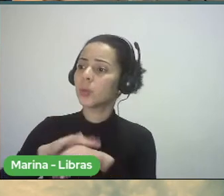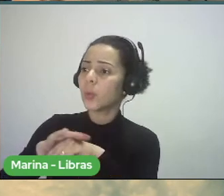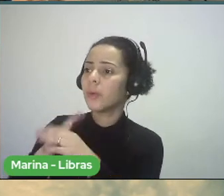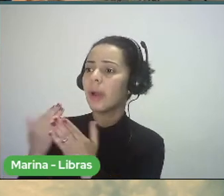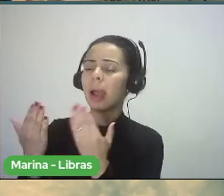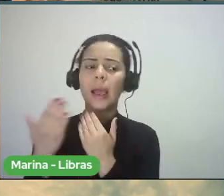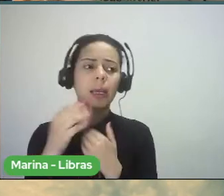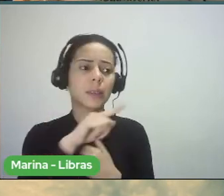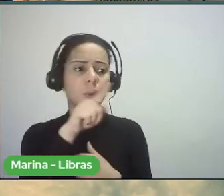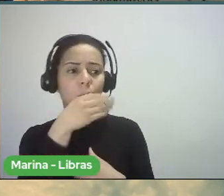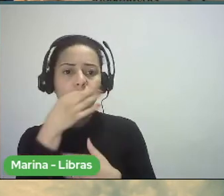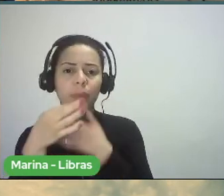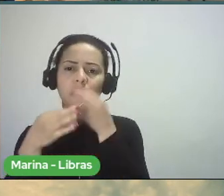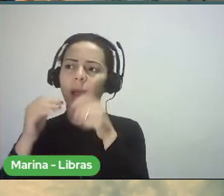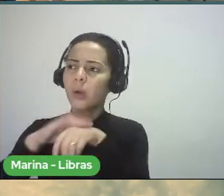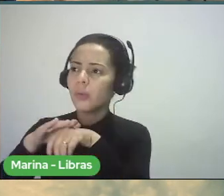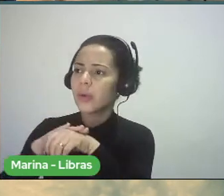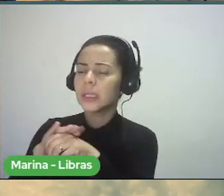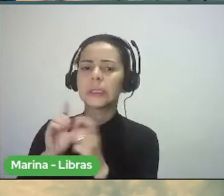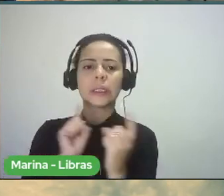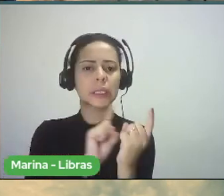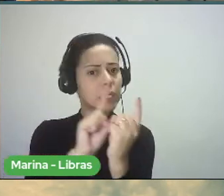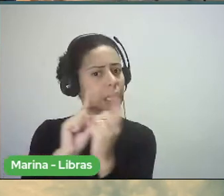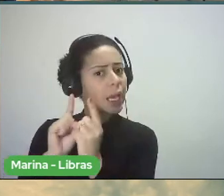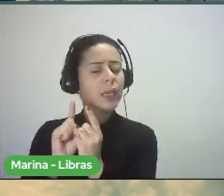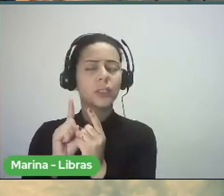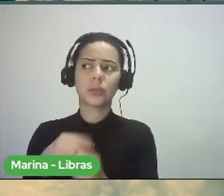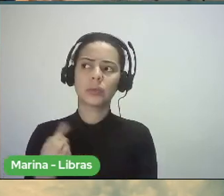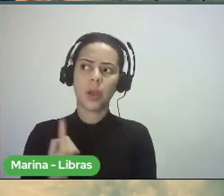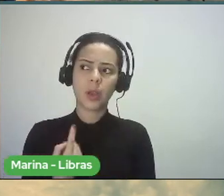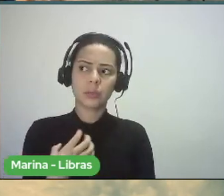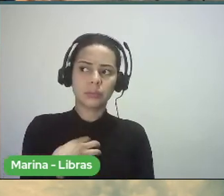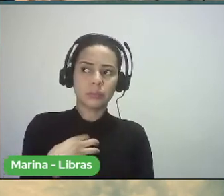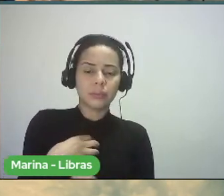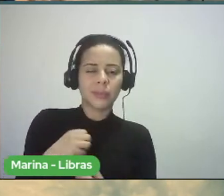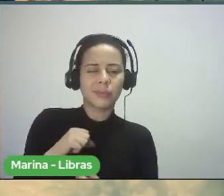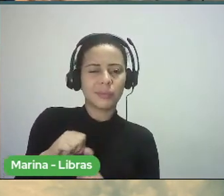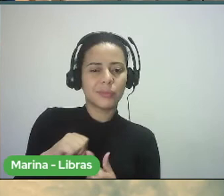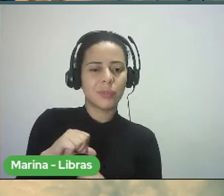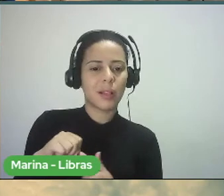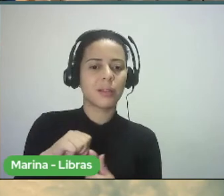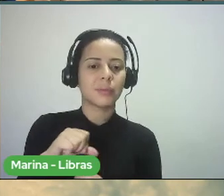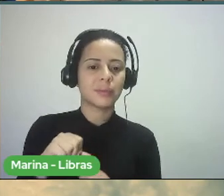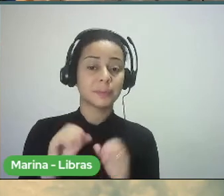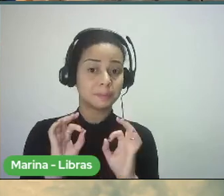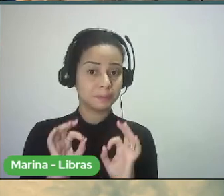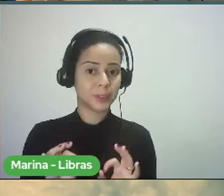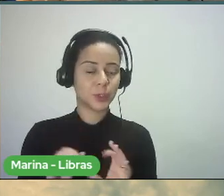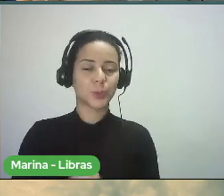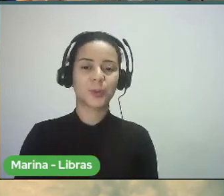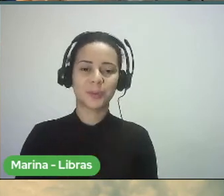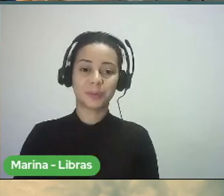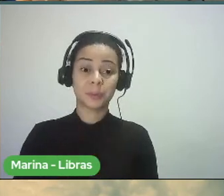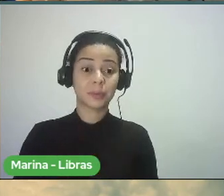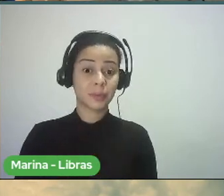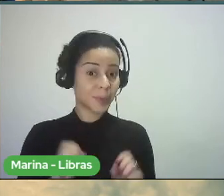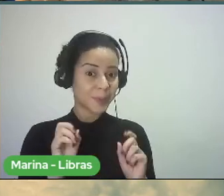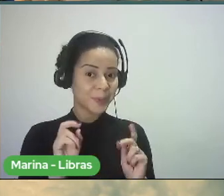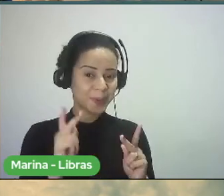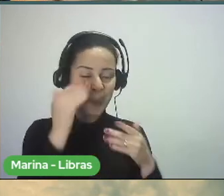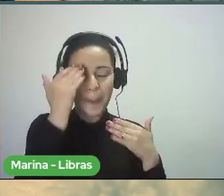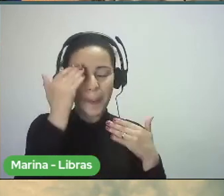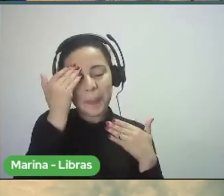as práticas dos padrões sensatos é exatamente e o pessoal muito obrigada